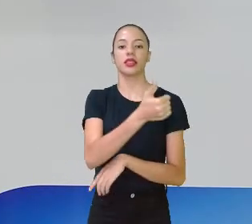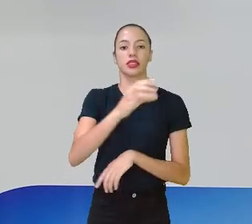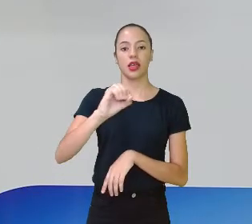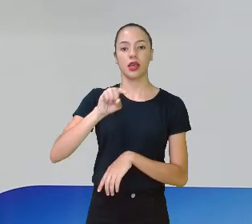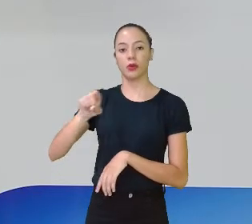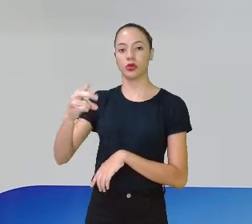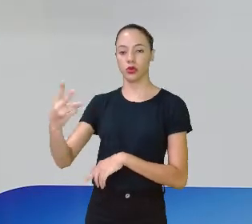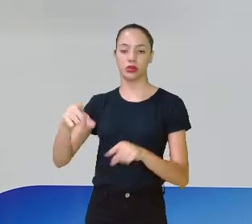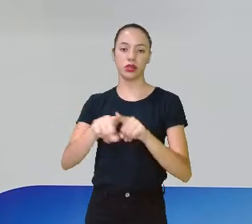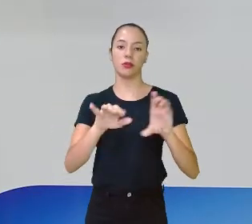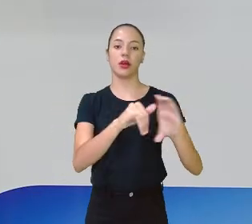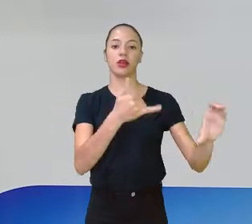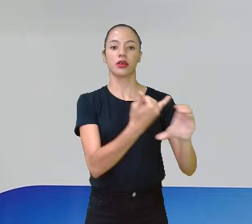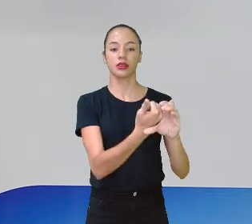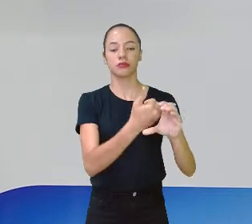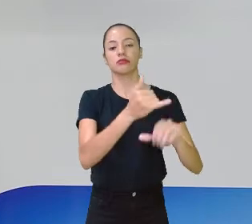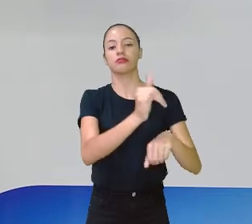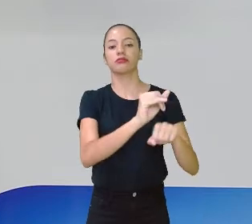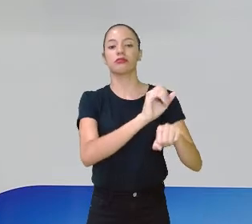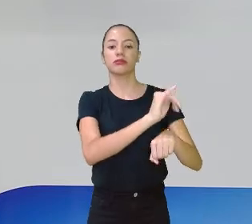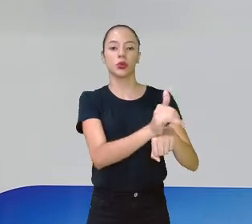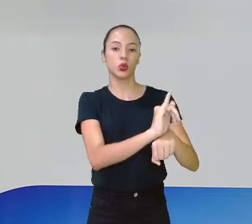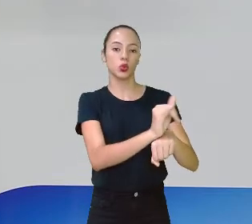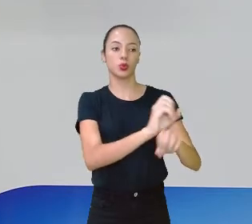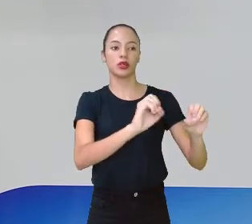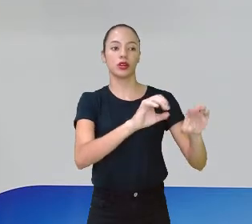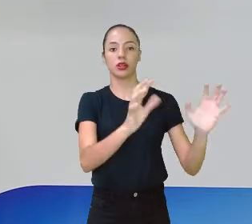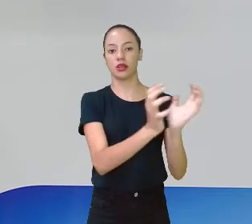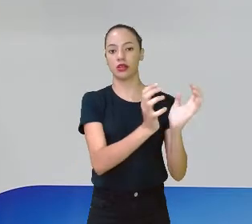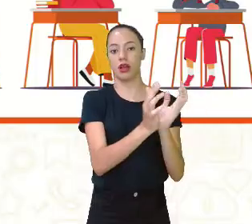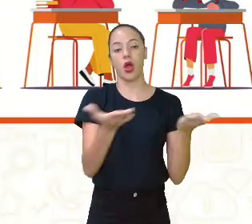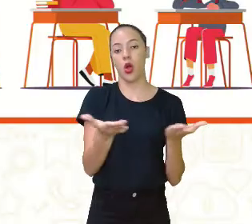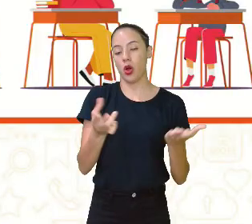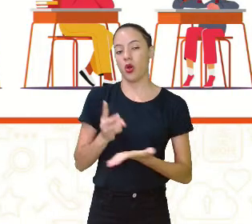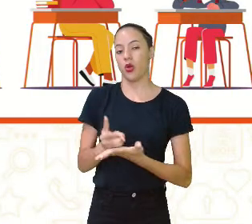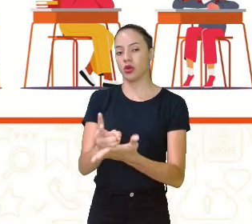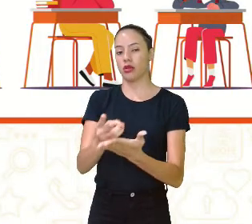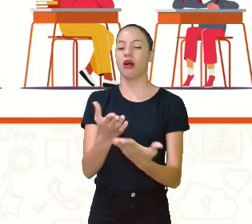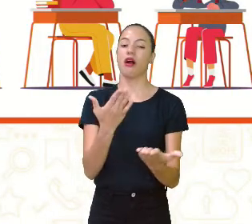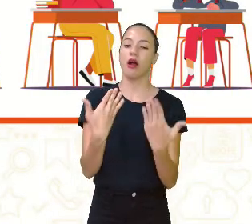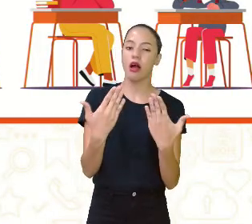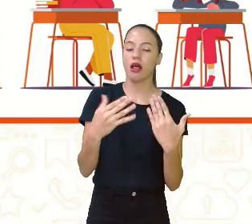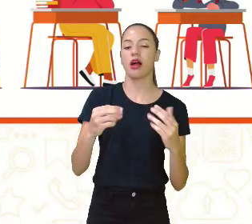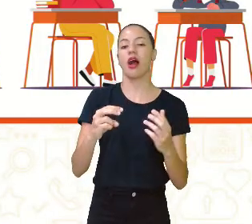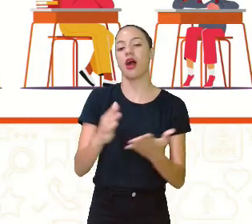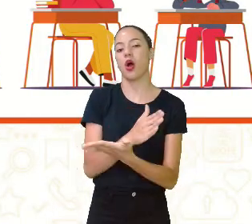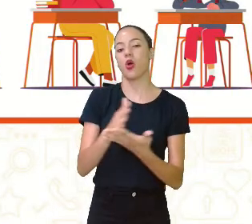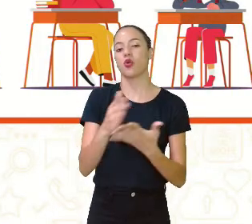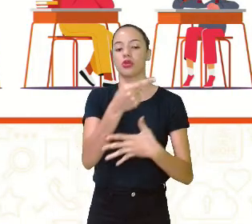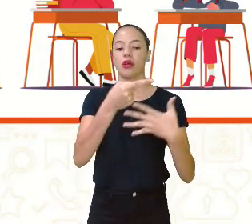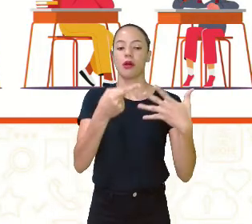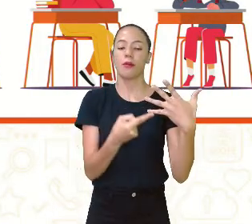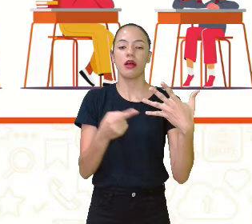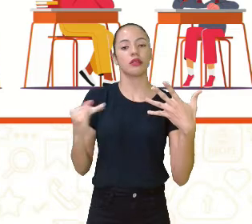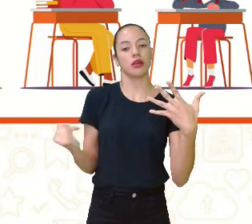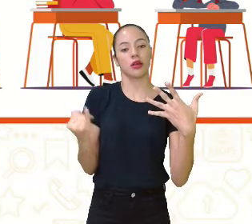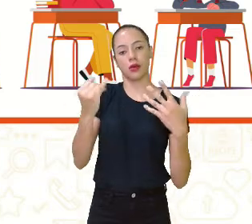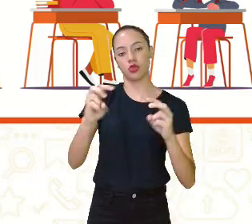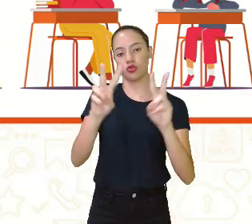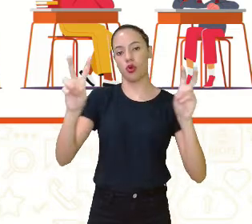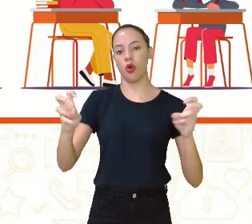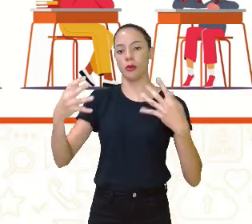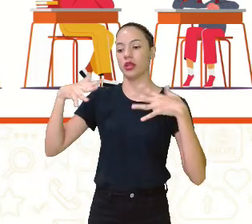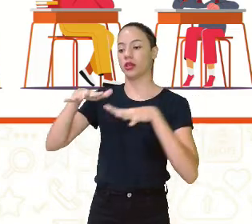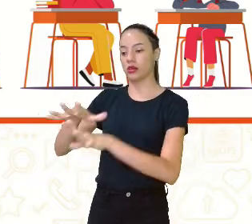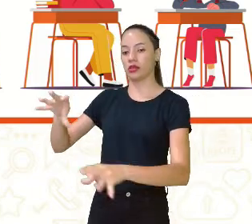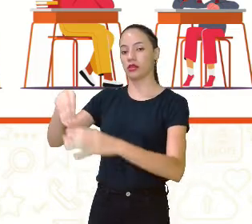Educa Recife. Mas vamos lá para a nossa conversa sobre alguns aspectos relevantes sobre a inclusão